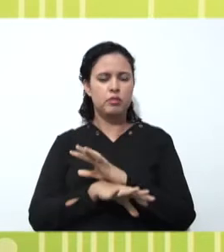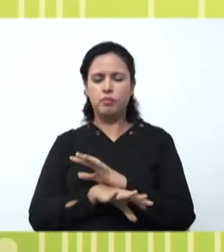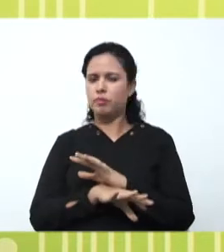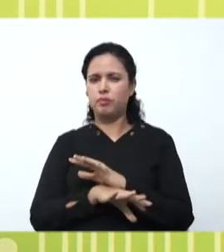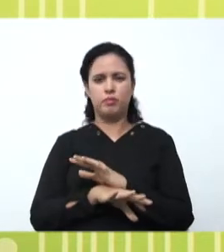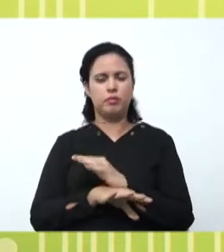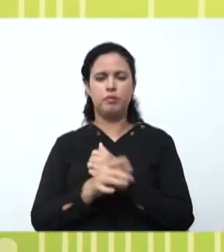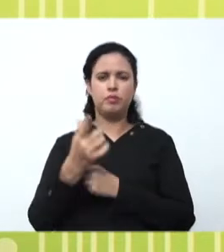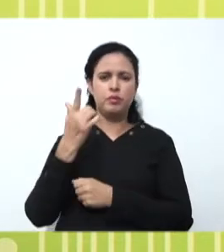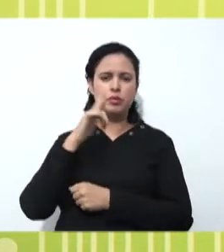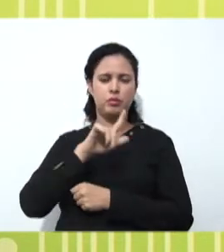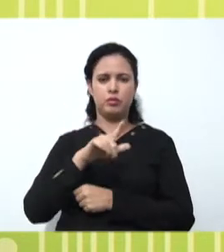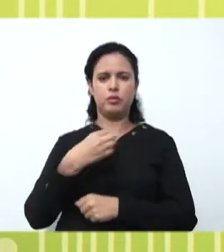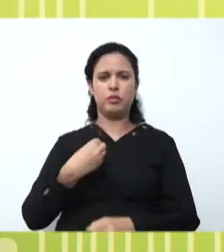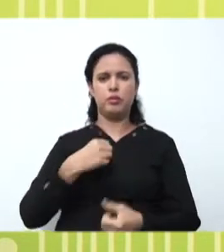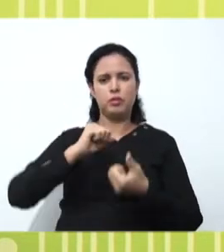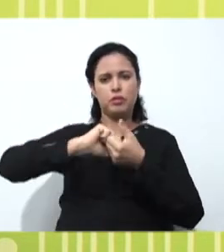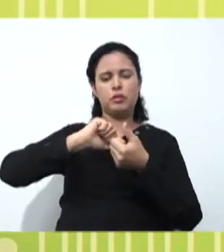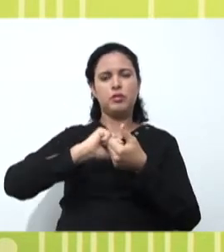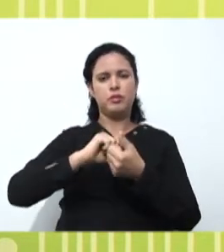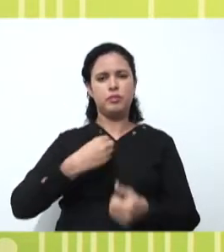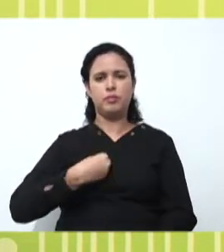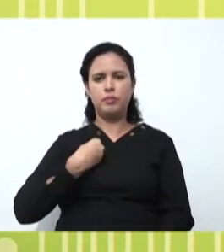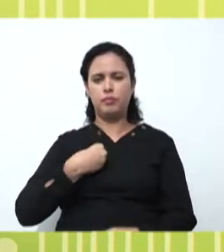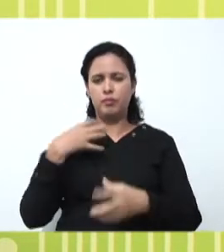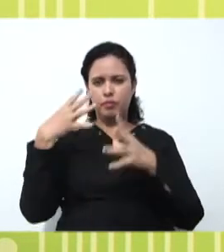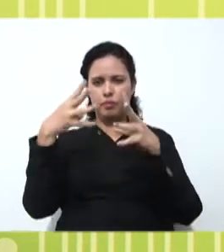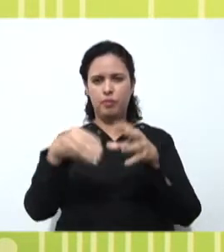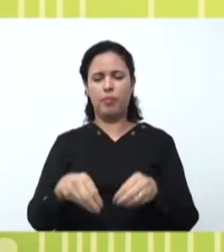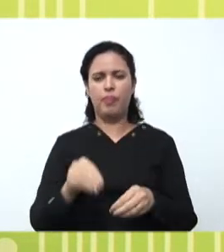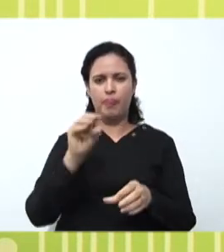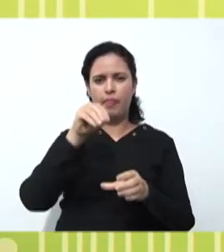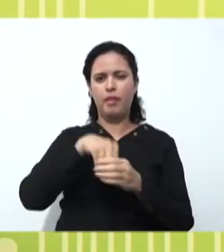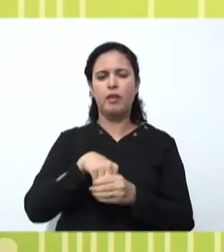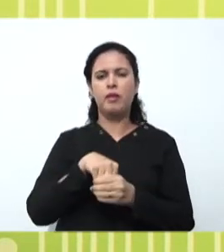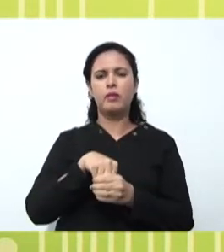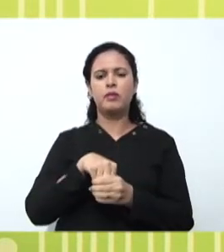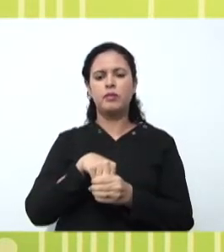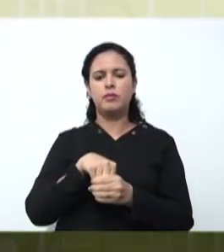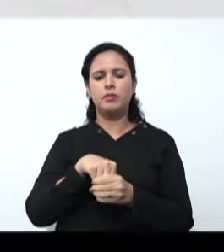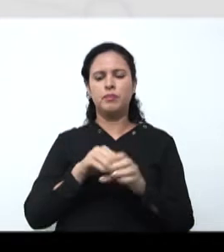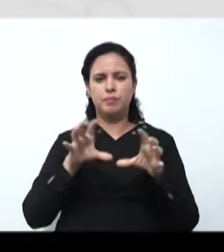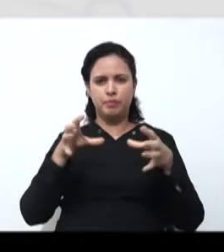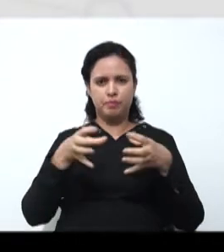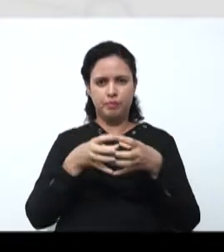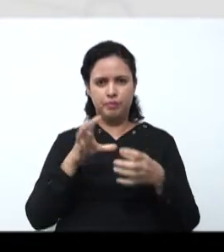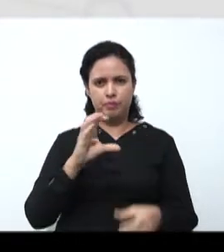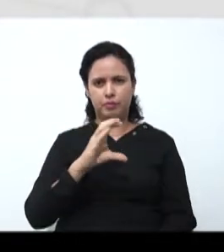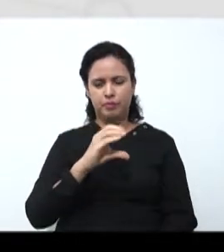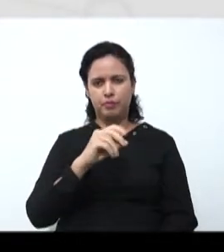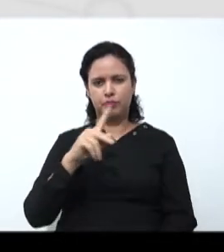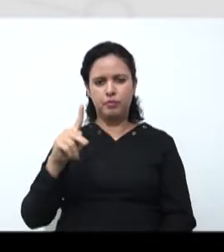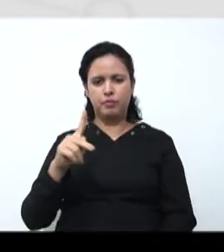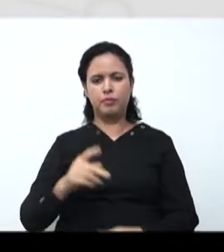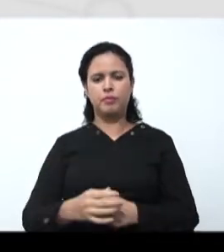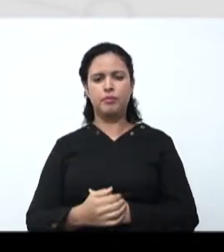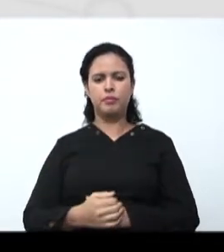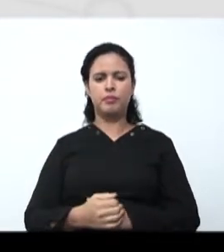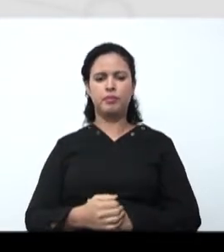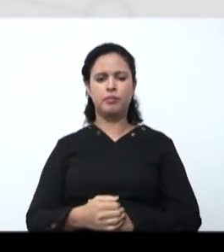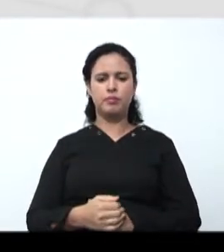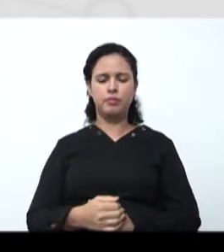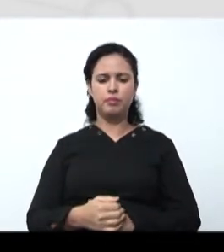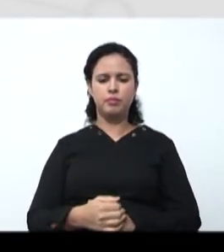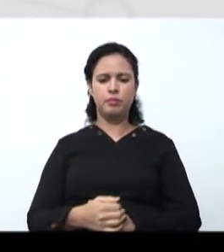obtenha sucesso e qualidade de vida para todas as pessoas que compõem aquela cooperativa. Para isso,